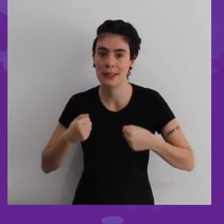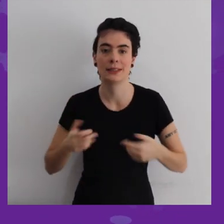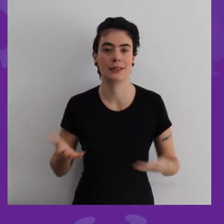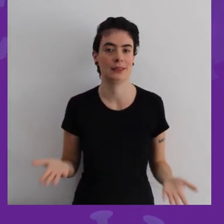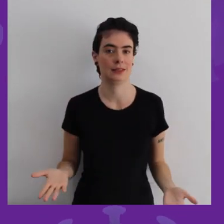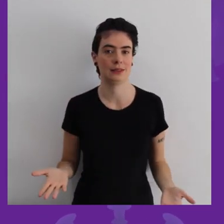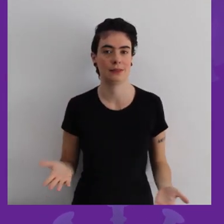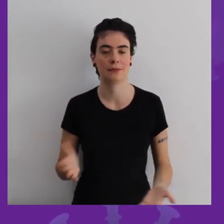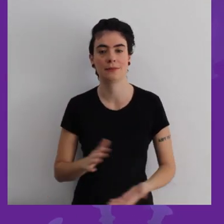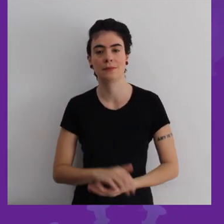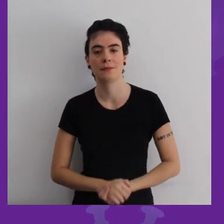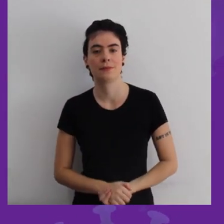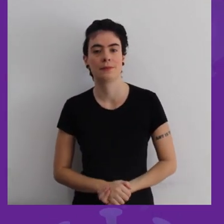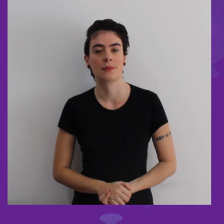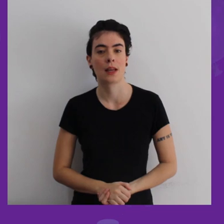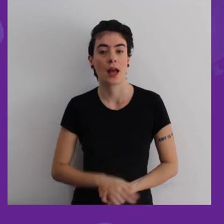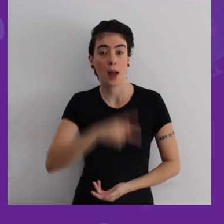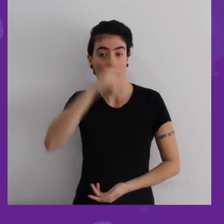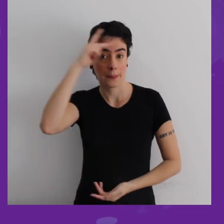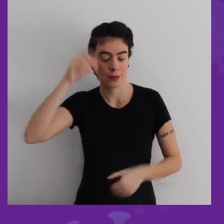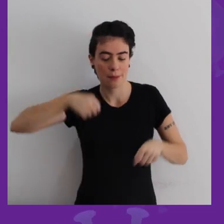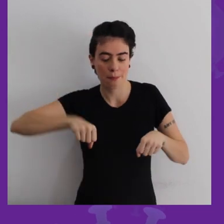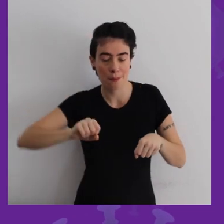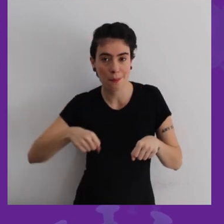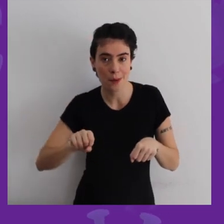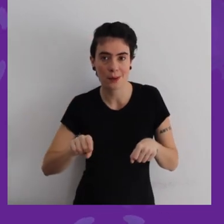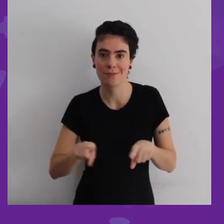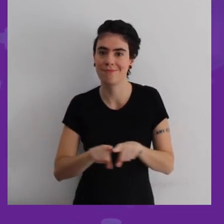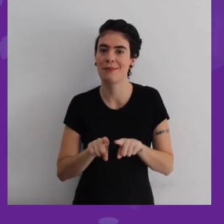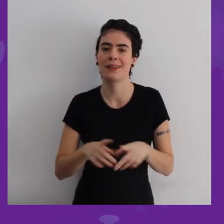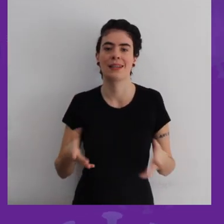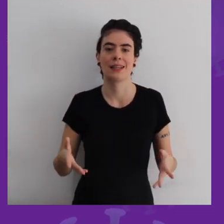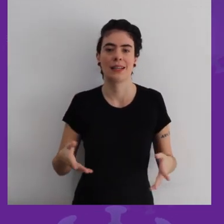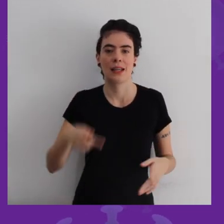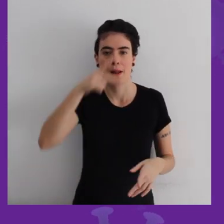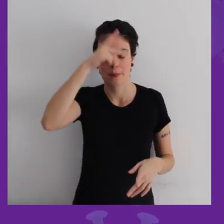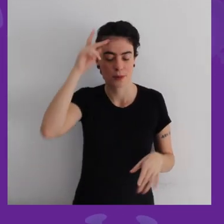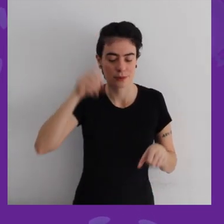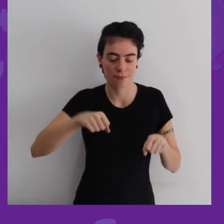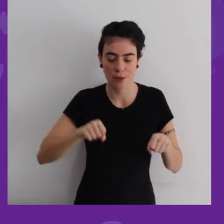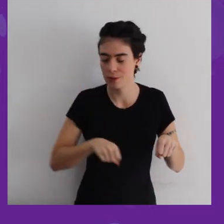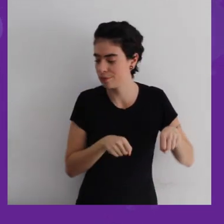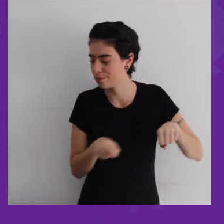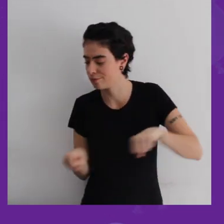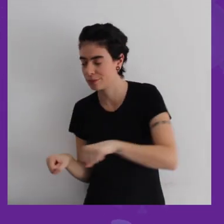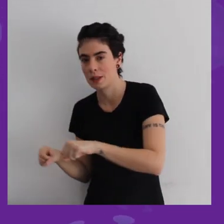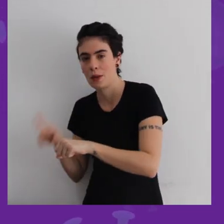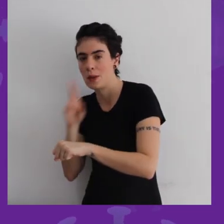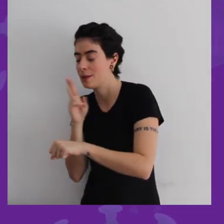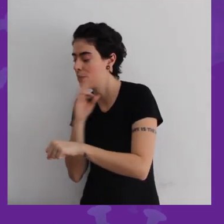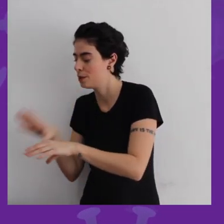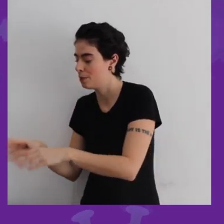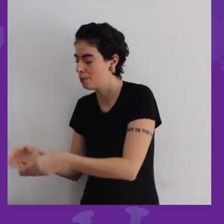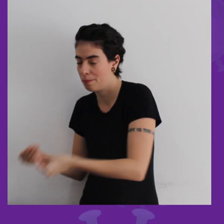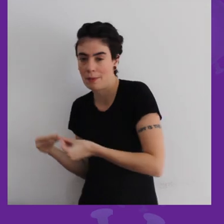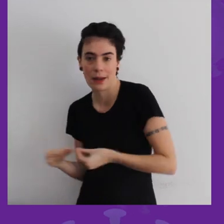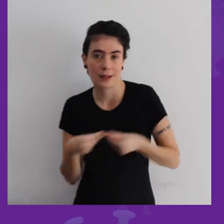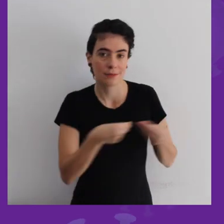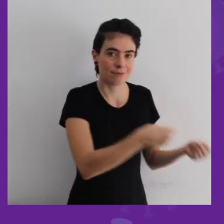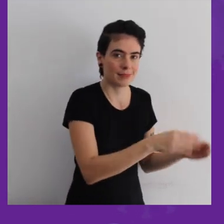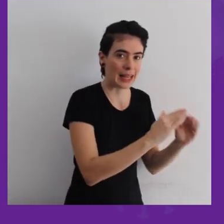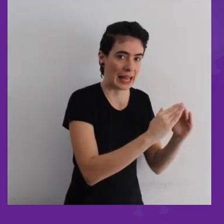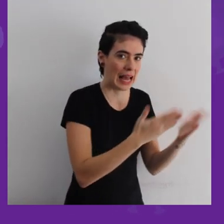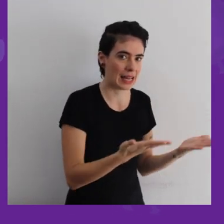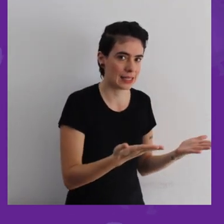transportador também né o rapaz da motocicleta que vai entregar ou do carro que vai entregar o alimento essa